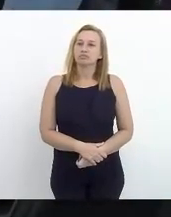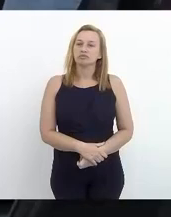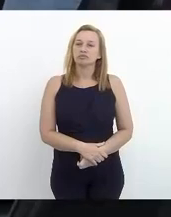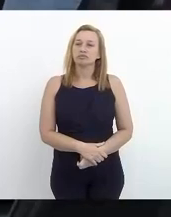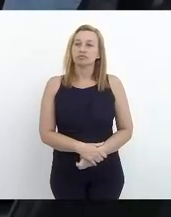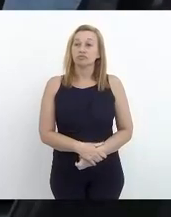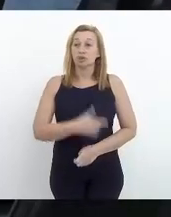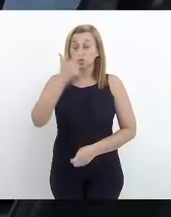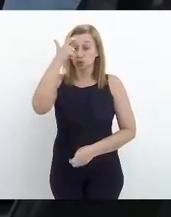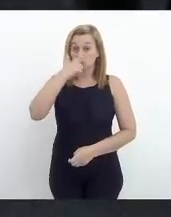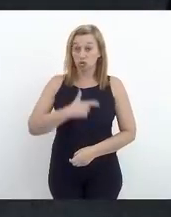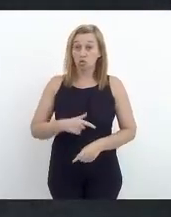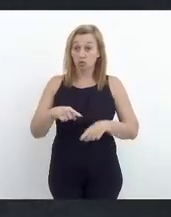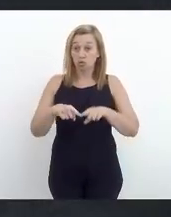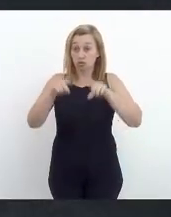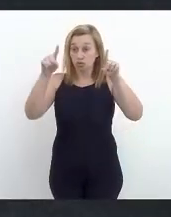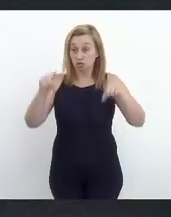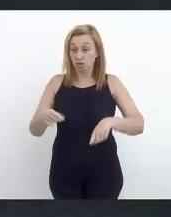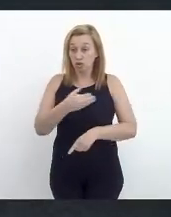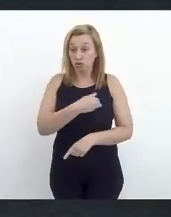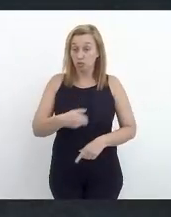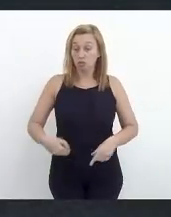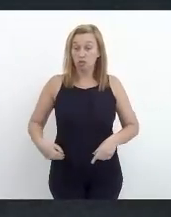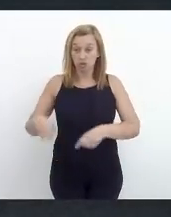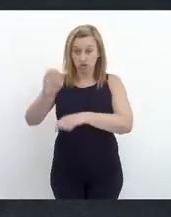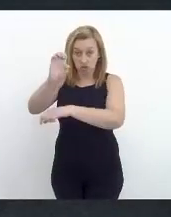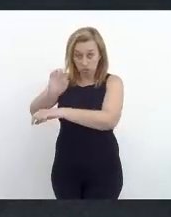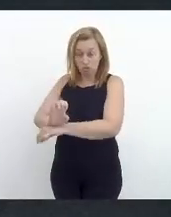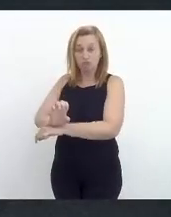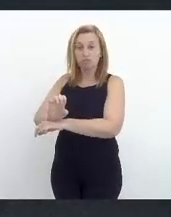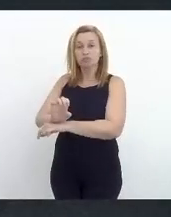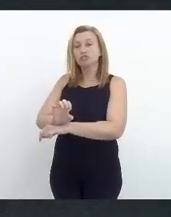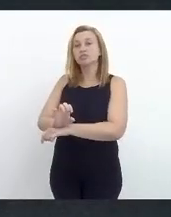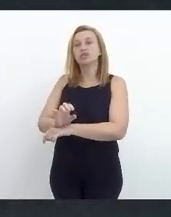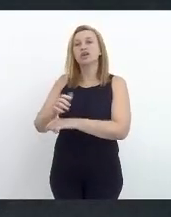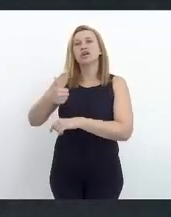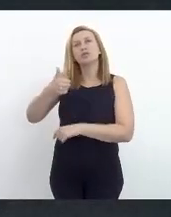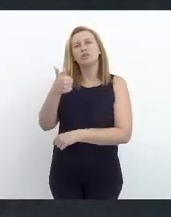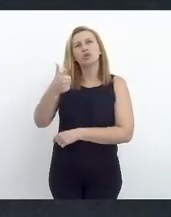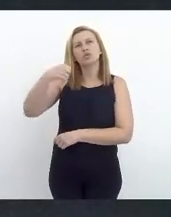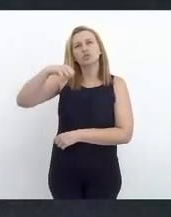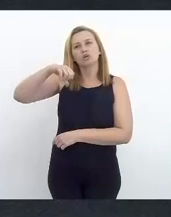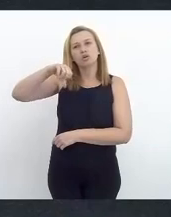sou funcionário público estadual. Desde